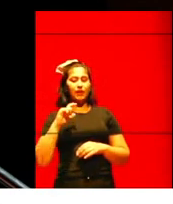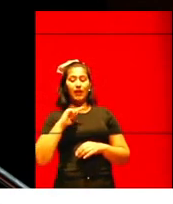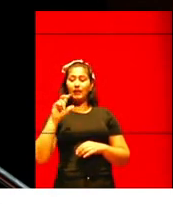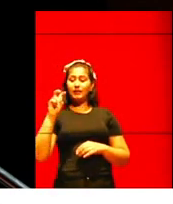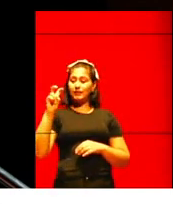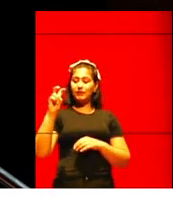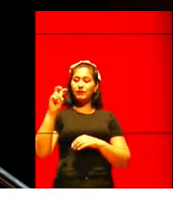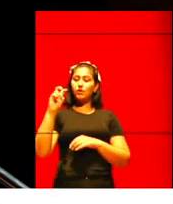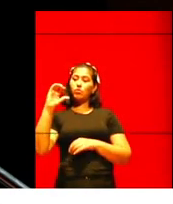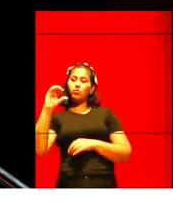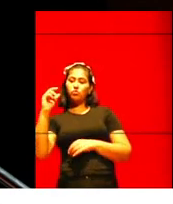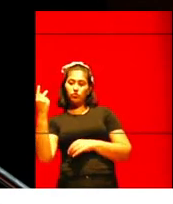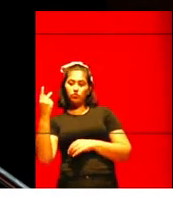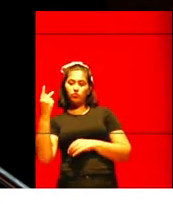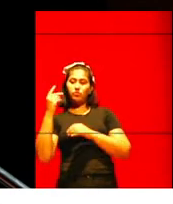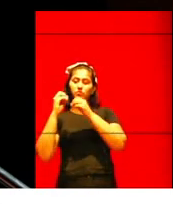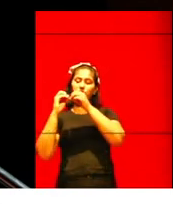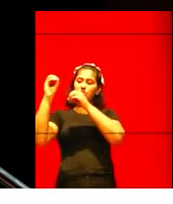carbono.